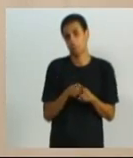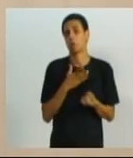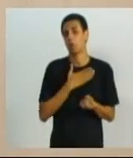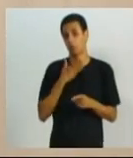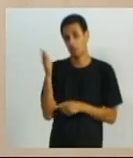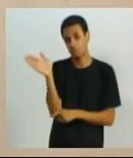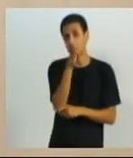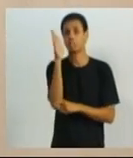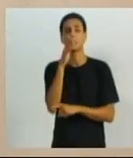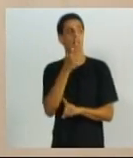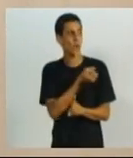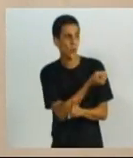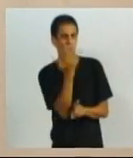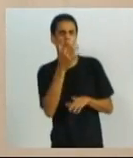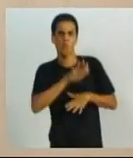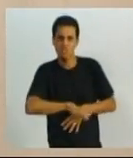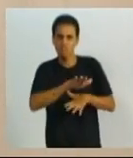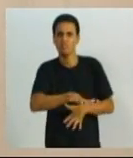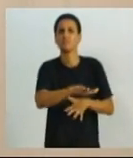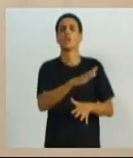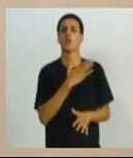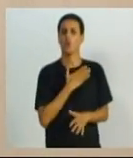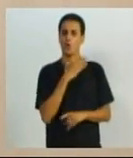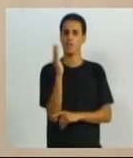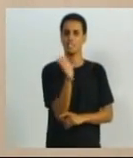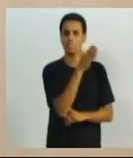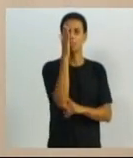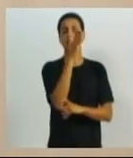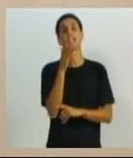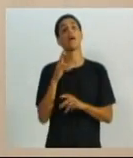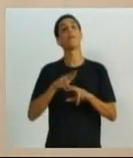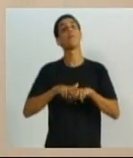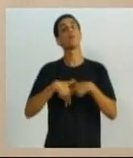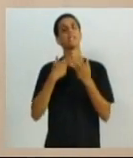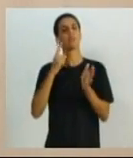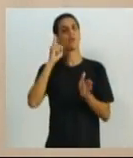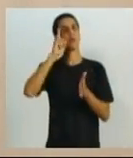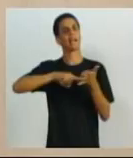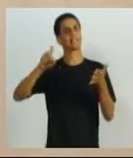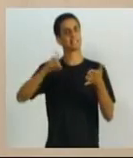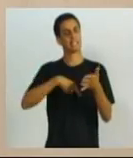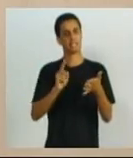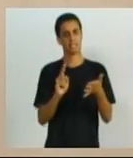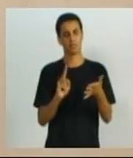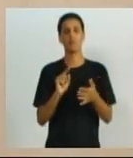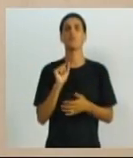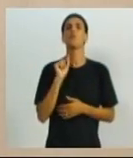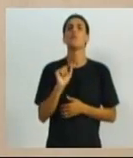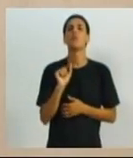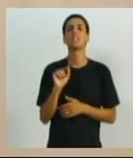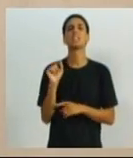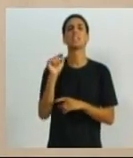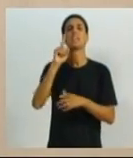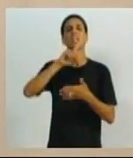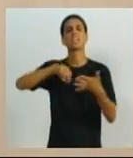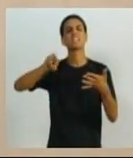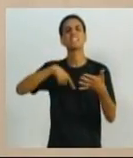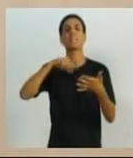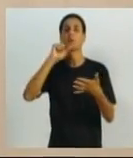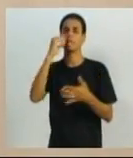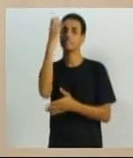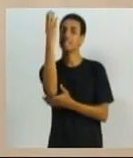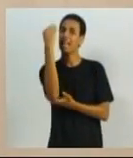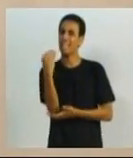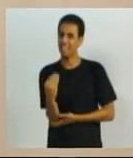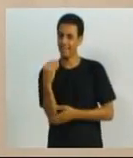que são militantes que gostam de bandeira, esse tipo de procedimento não está impedido. O impedido que prevê aqui é aquela coisa vexatória da sinaleira,